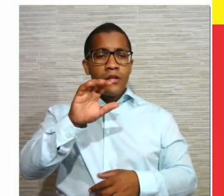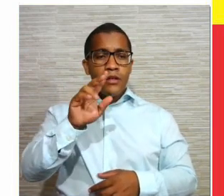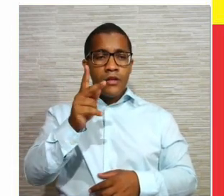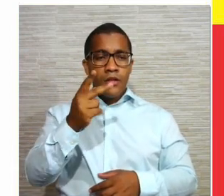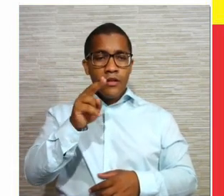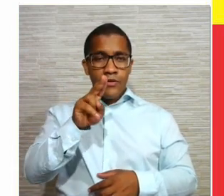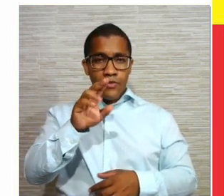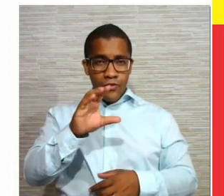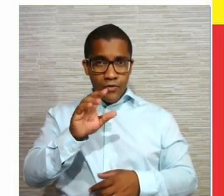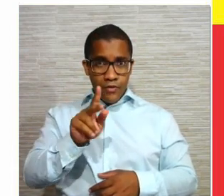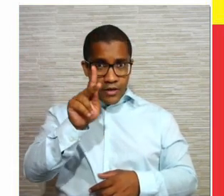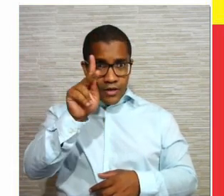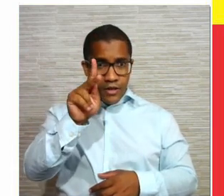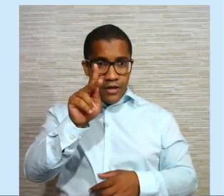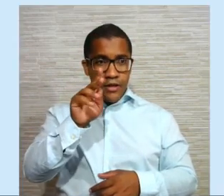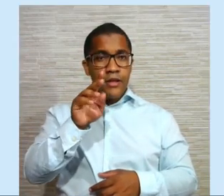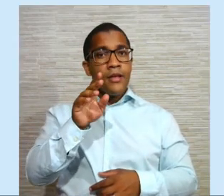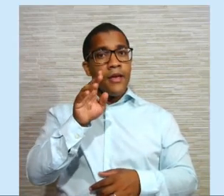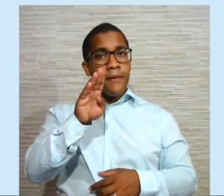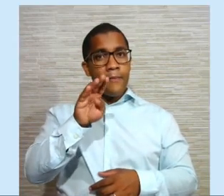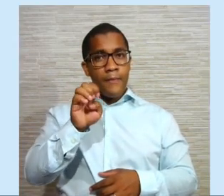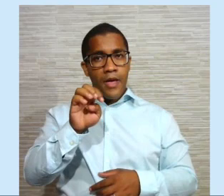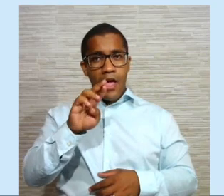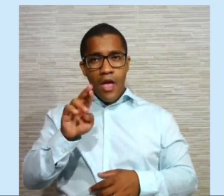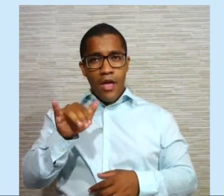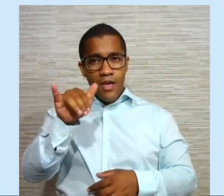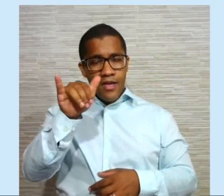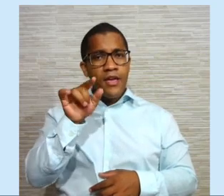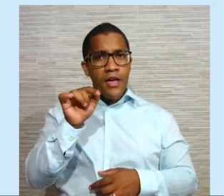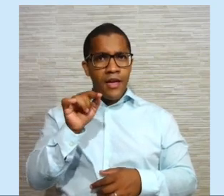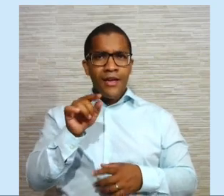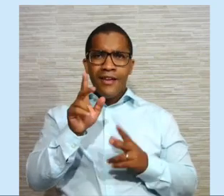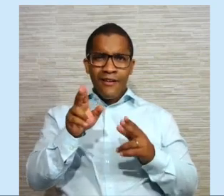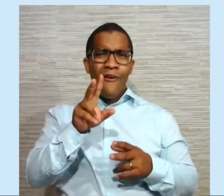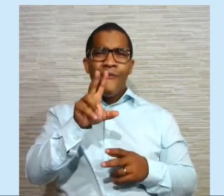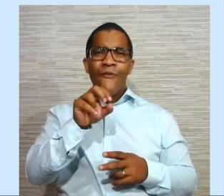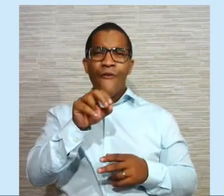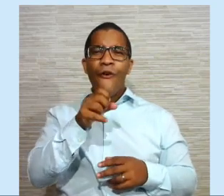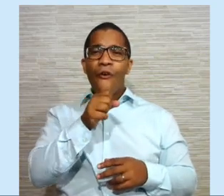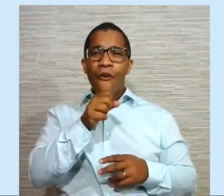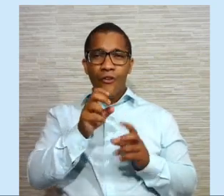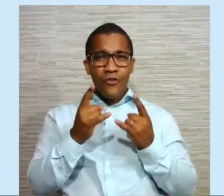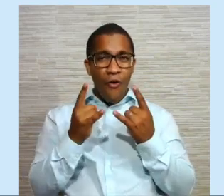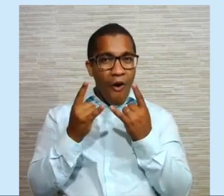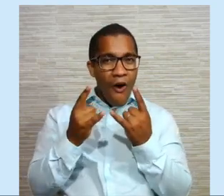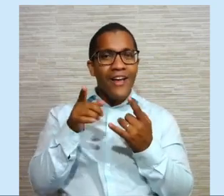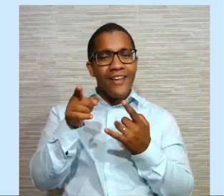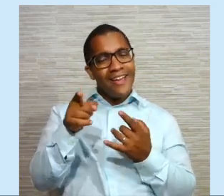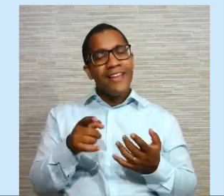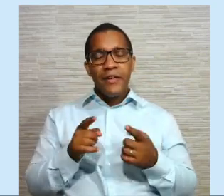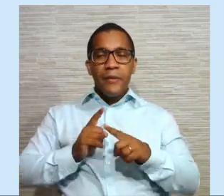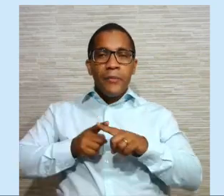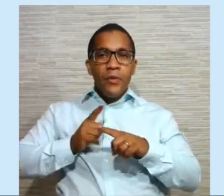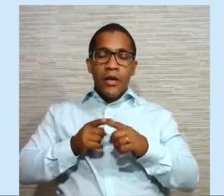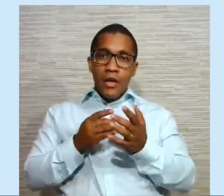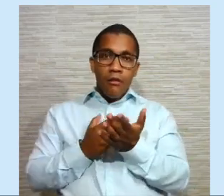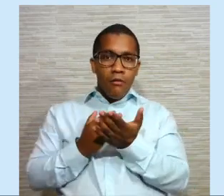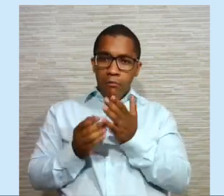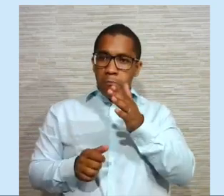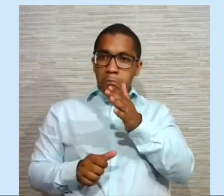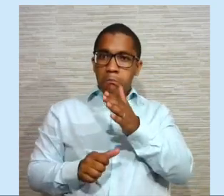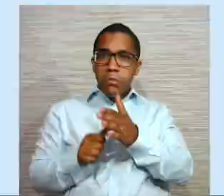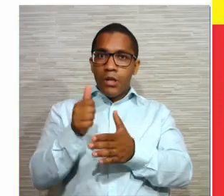Berry, né? Então assim, ele era considerado o vovô do rock, né? Porque ele iniciou desde os primórdios, né? Com